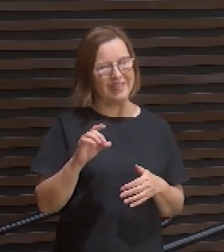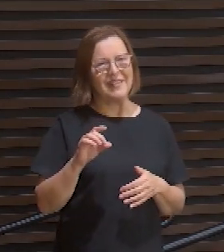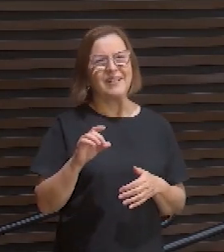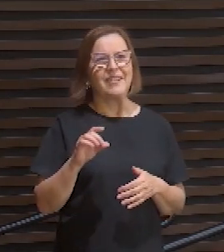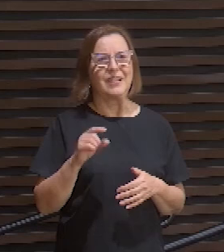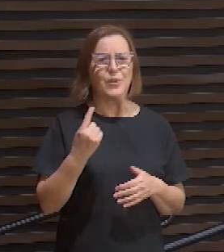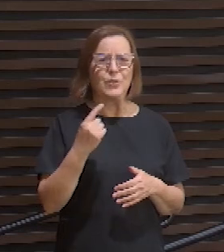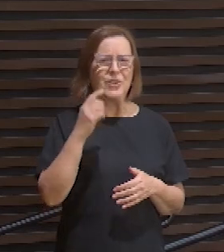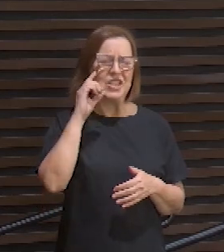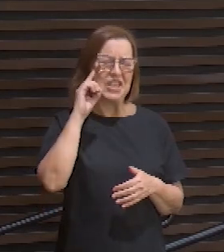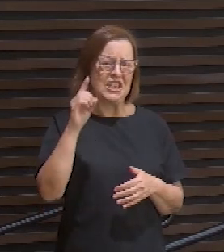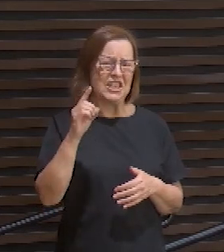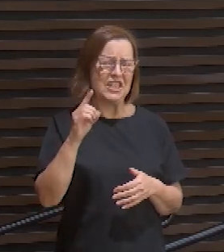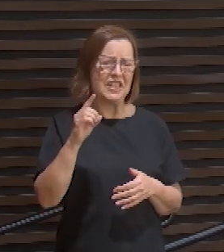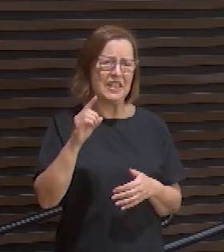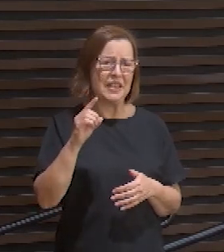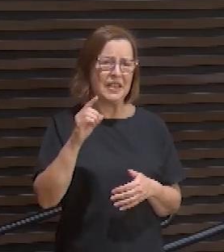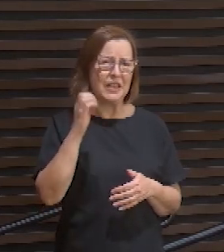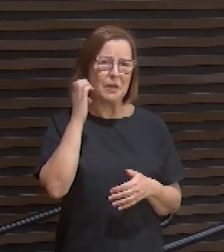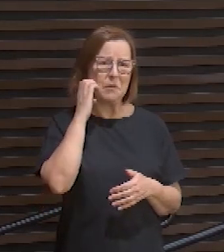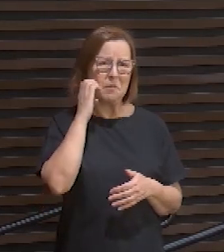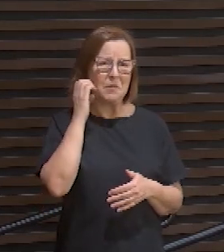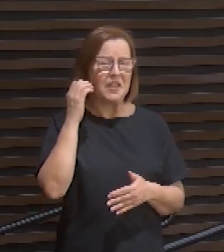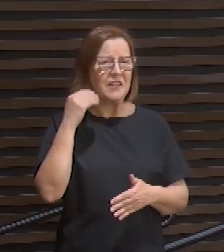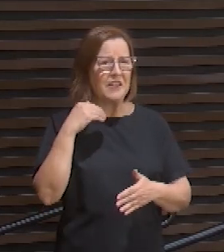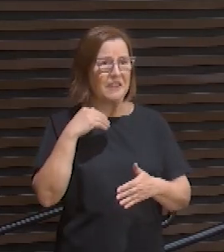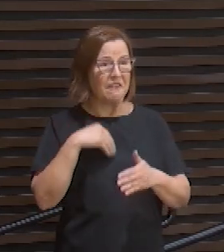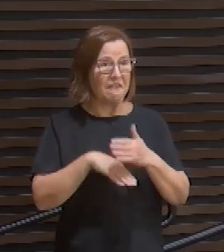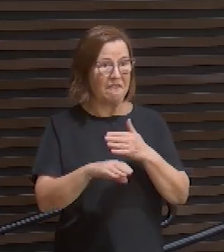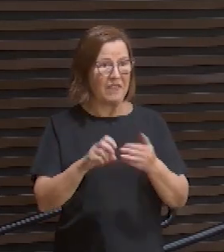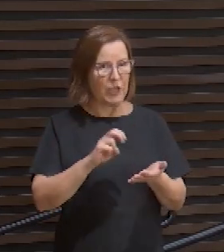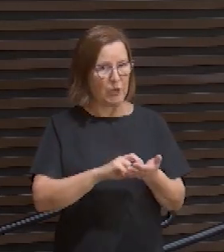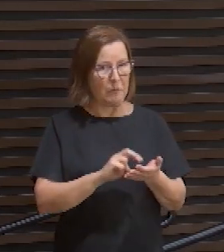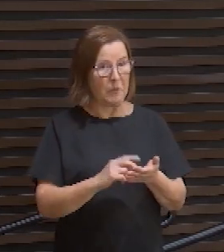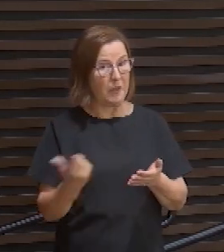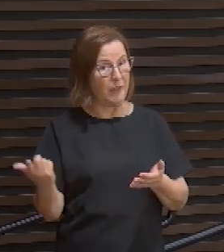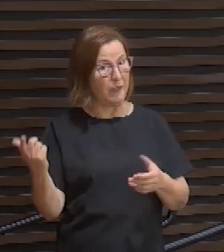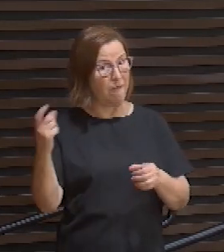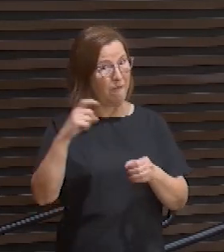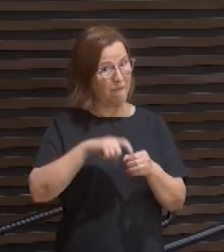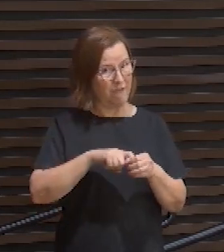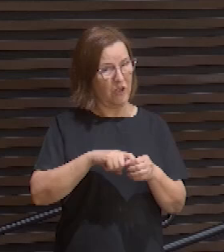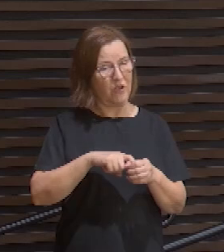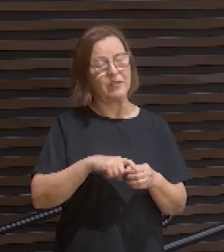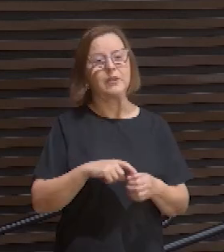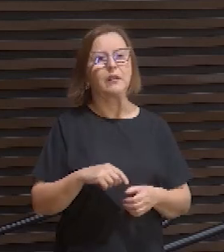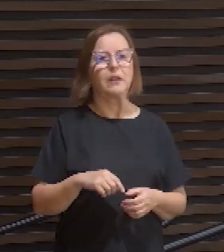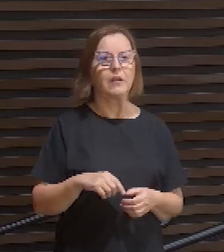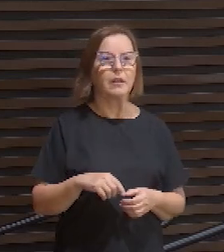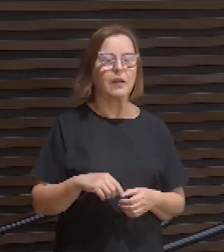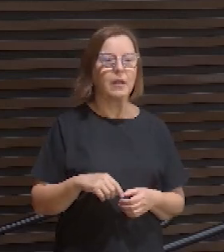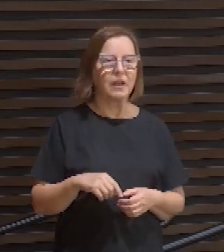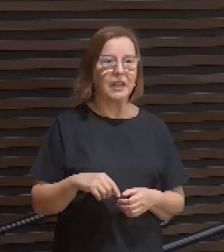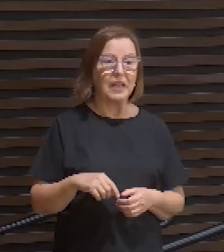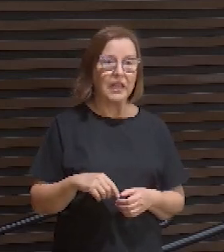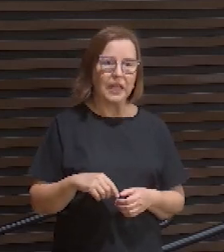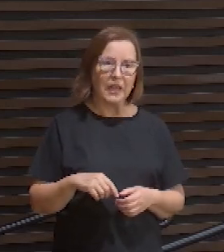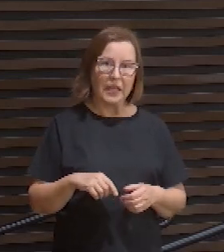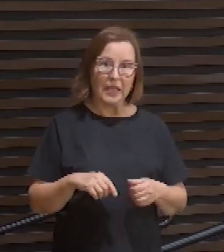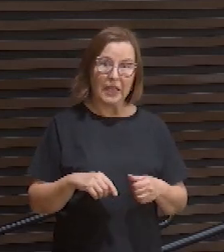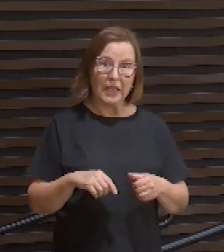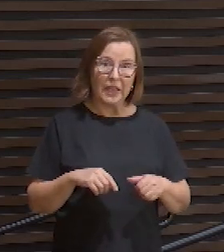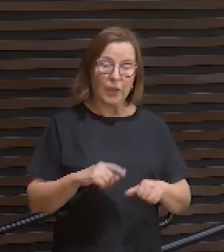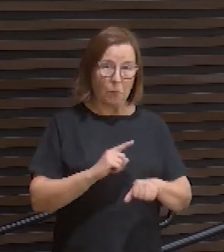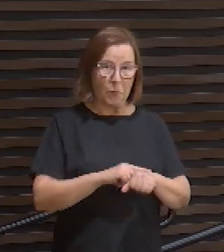voltar amanhã, está tudo bem, não tem perigo nenhum, está tudo certo. Mas no exato momento que eu falei para ela que a mamãe